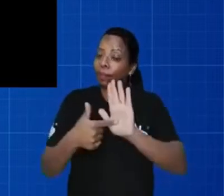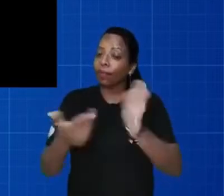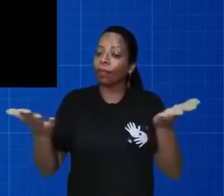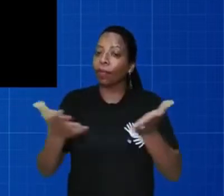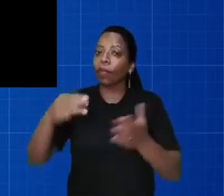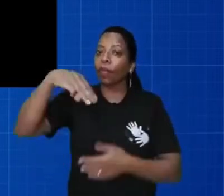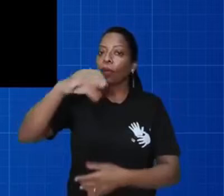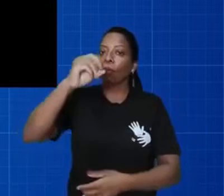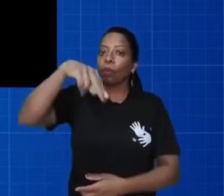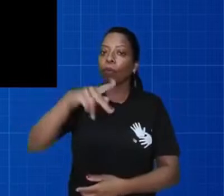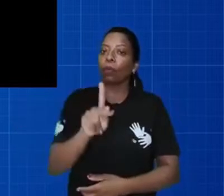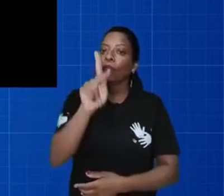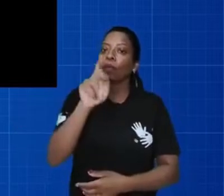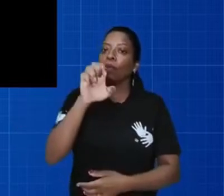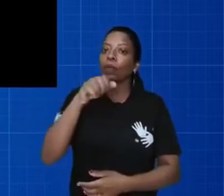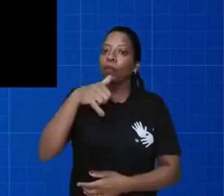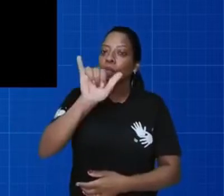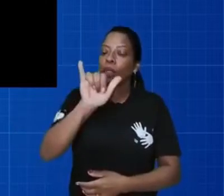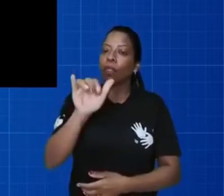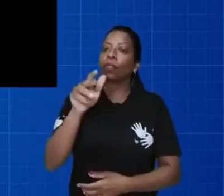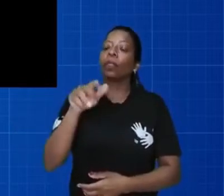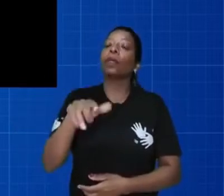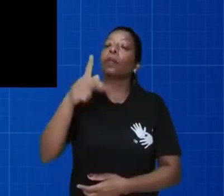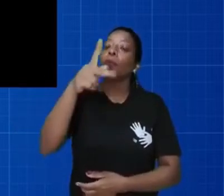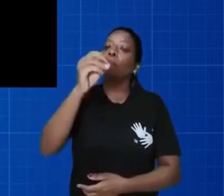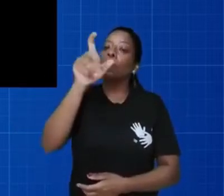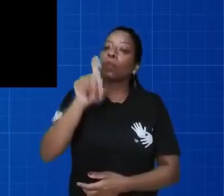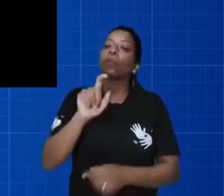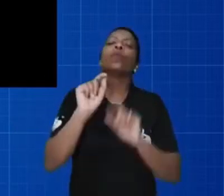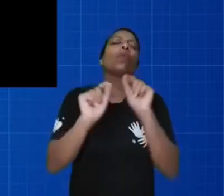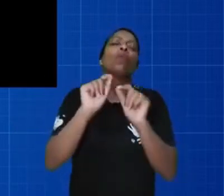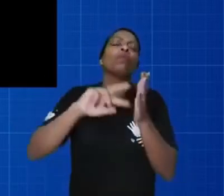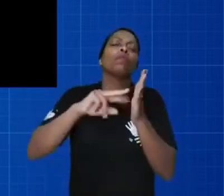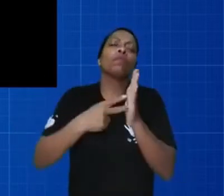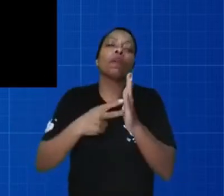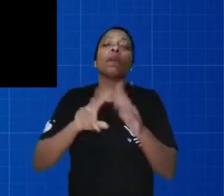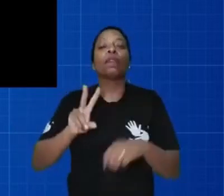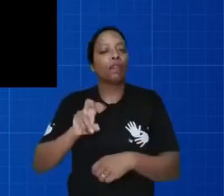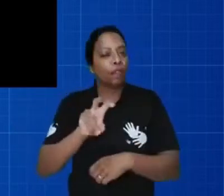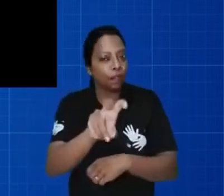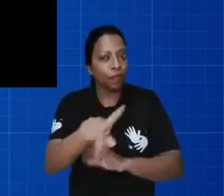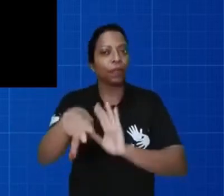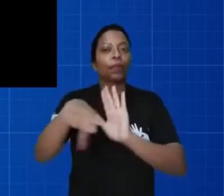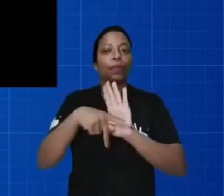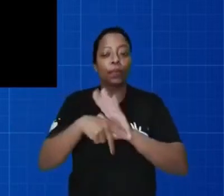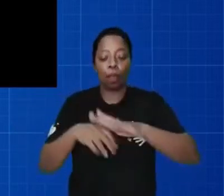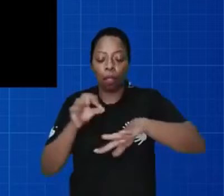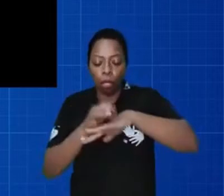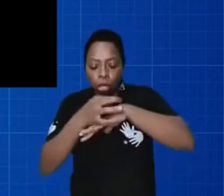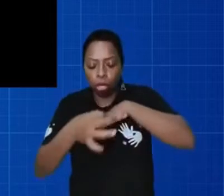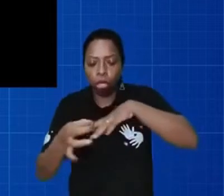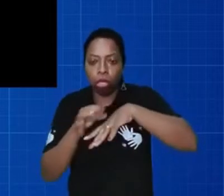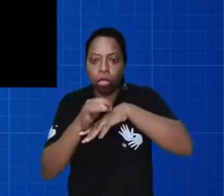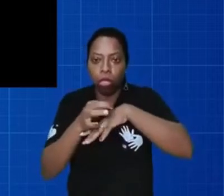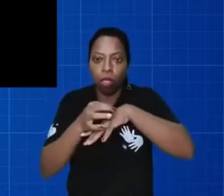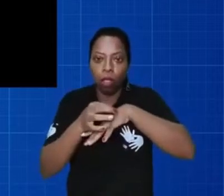monkeypox, ela que também é uma doença viral, né, e diferente, uma coisa importante, né, que